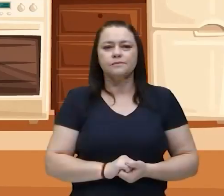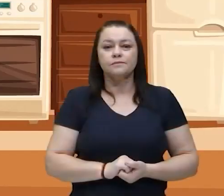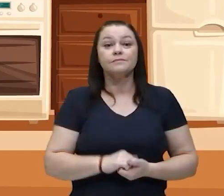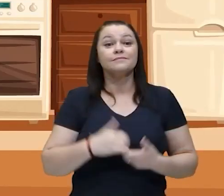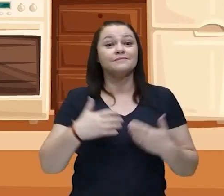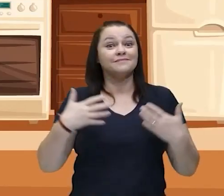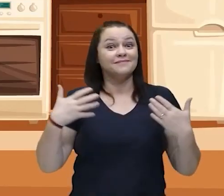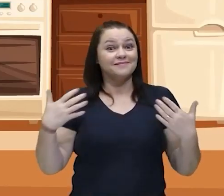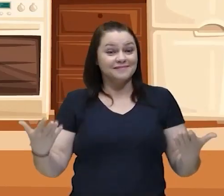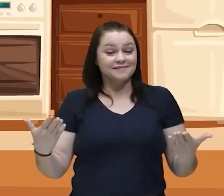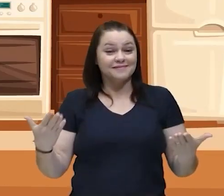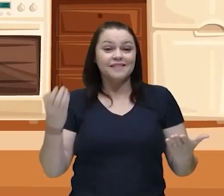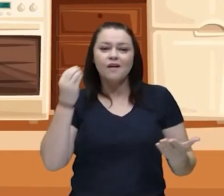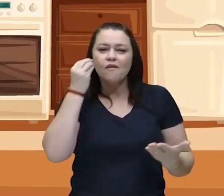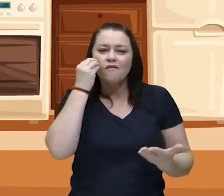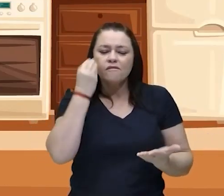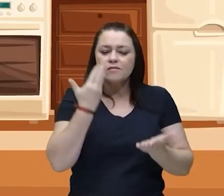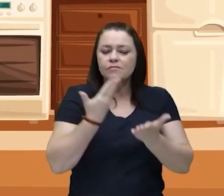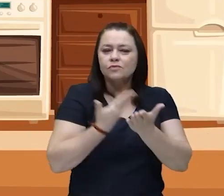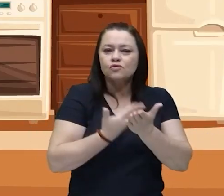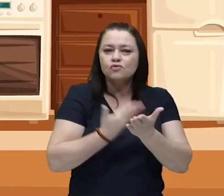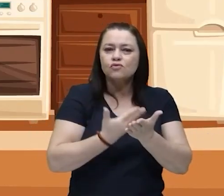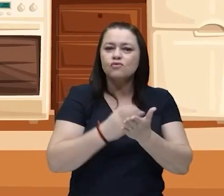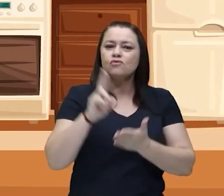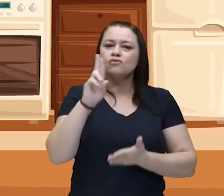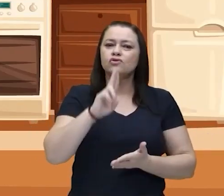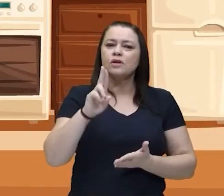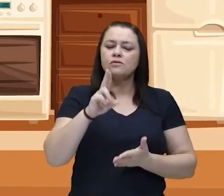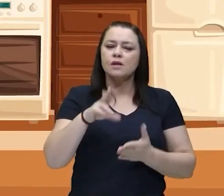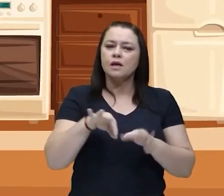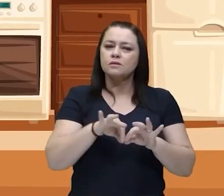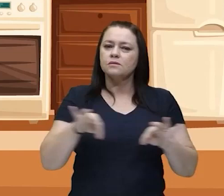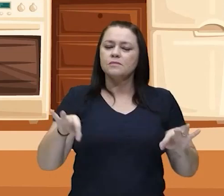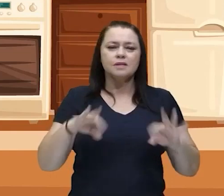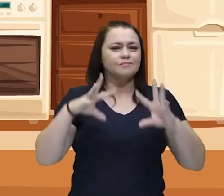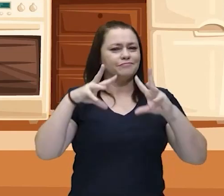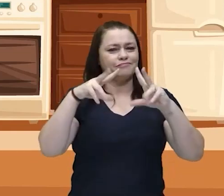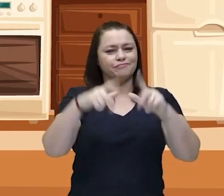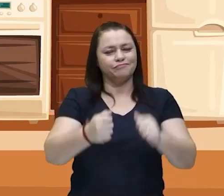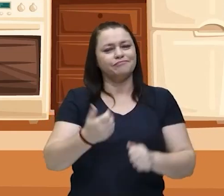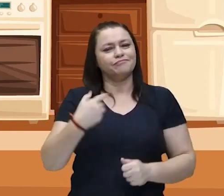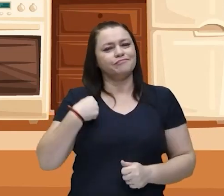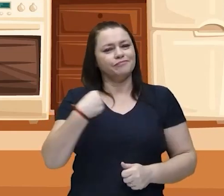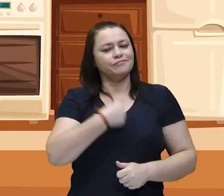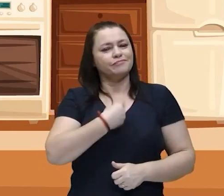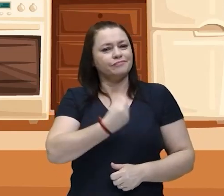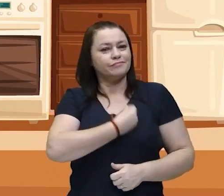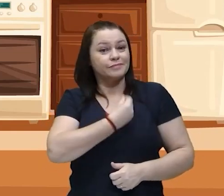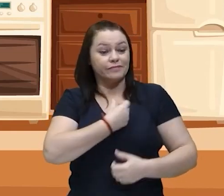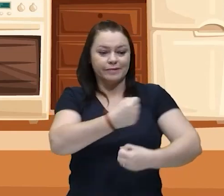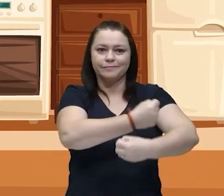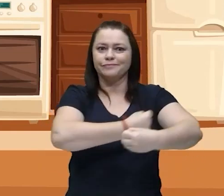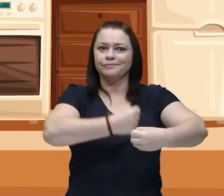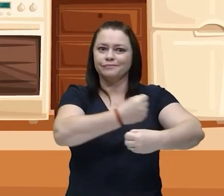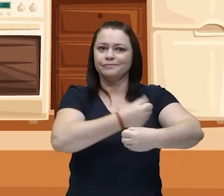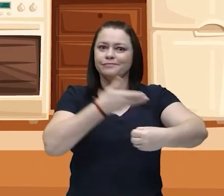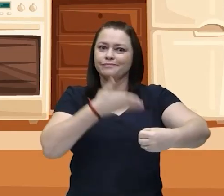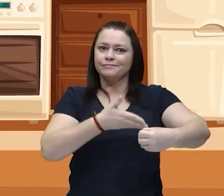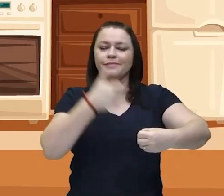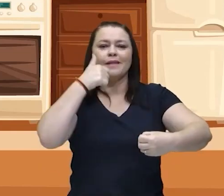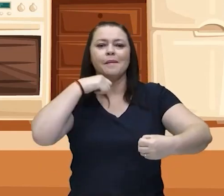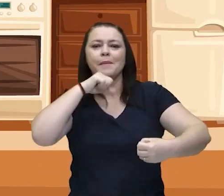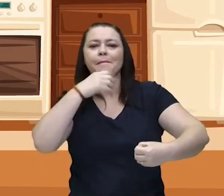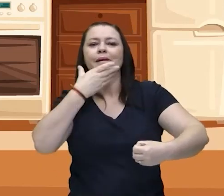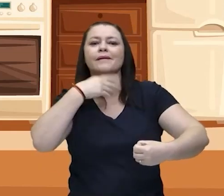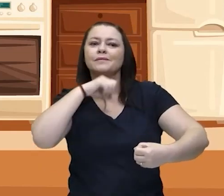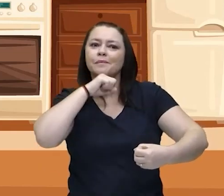Então, vimos na aula de hoje que as unidades de medida estão presentes em toda a nossa vida. Eu dei como exemplo aqui a cozinha da mamãe ou do papai, onde